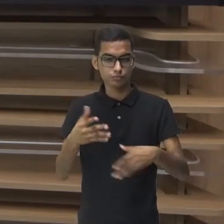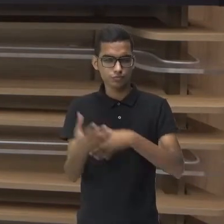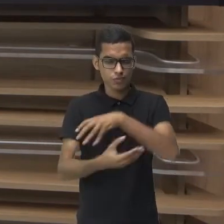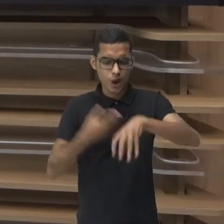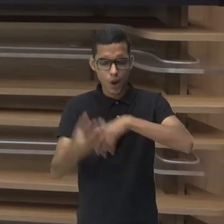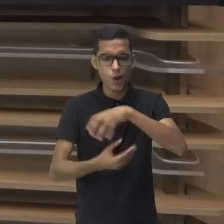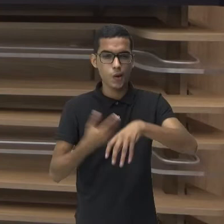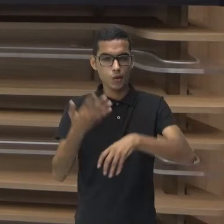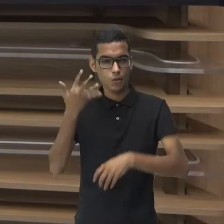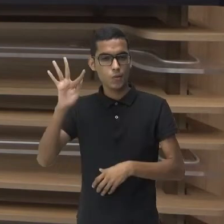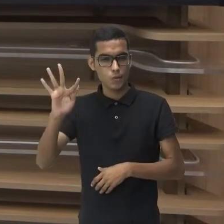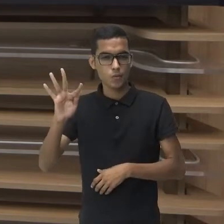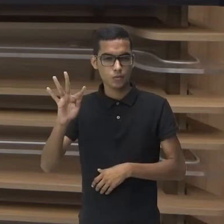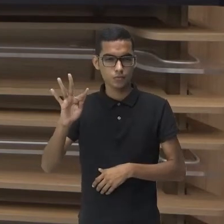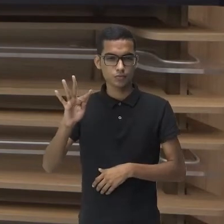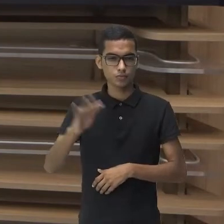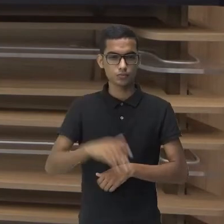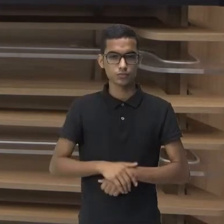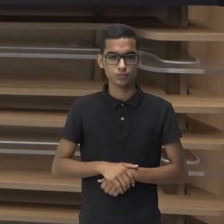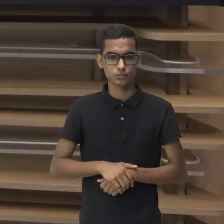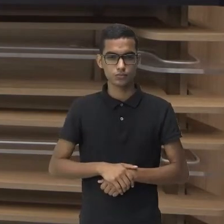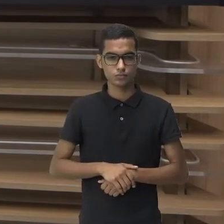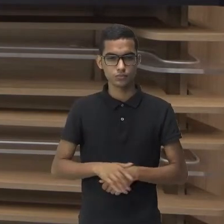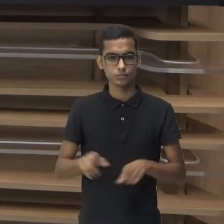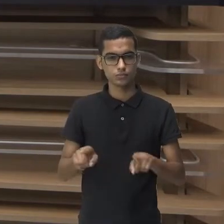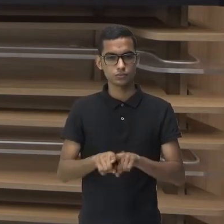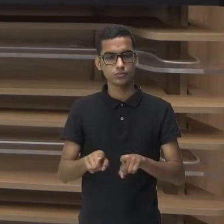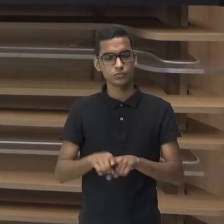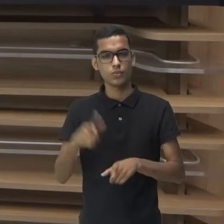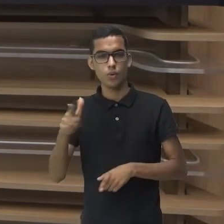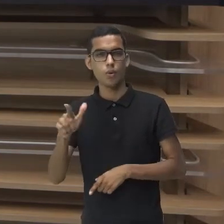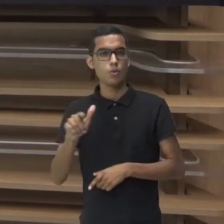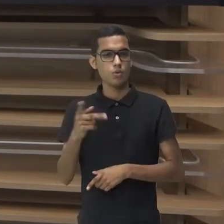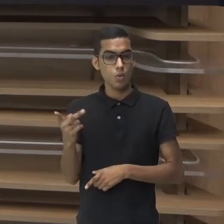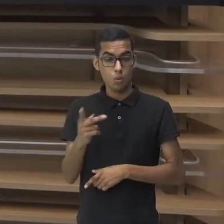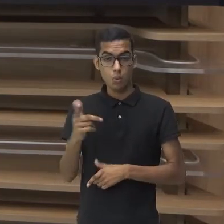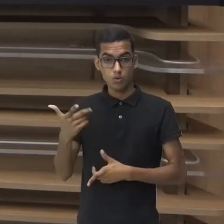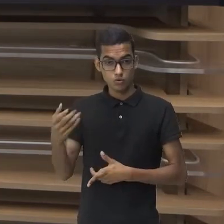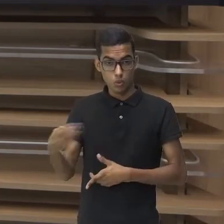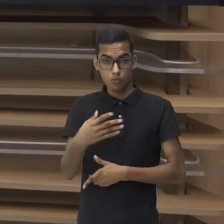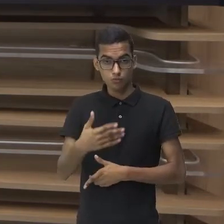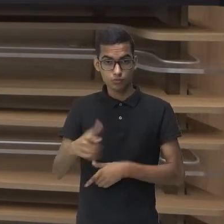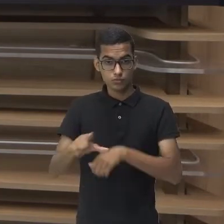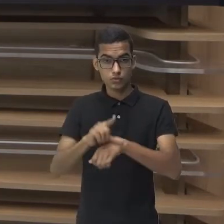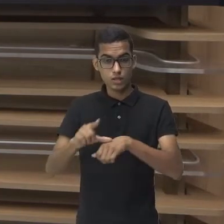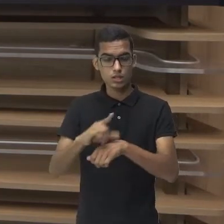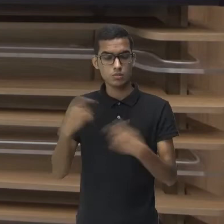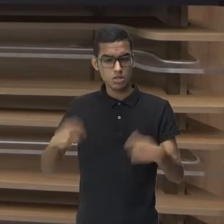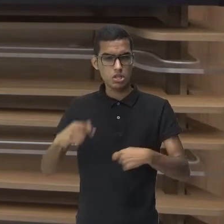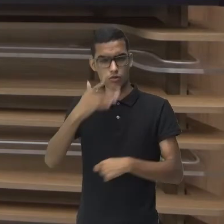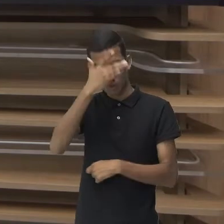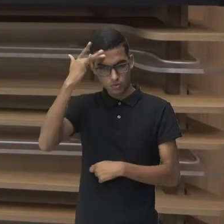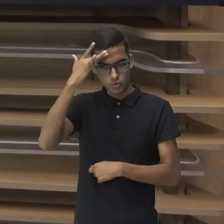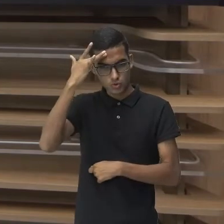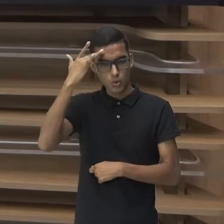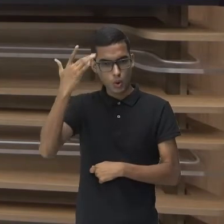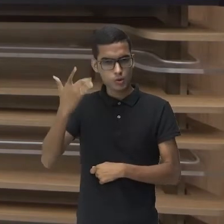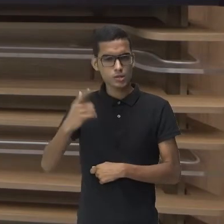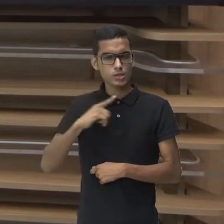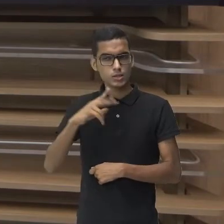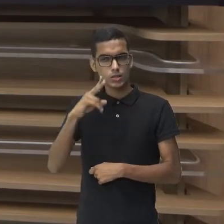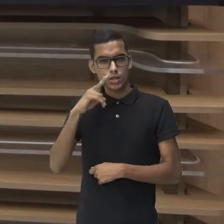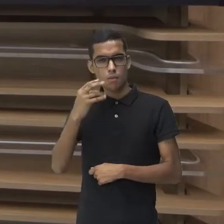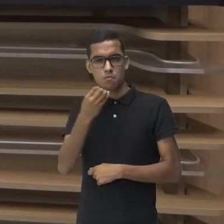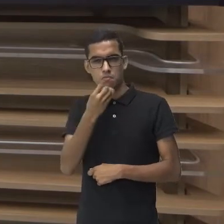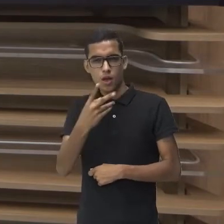seria o golpe de 18 Brumário com Napoleão Bonaparte, porque a França precisava de alguém que fosse ali bem visto